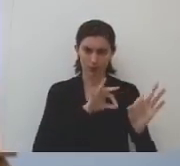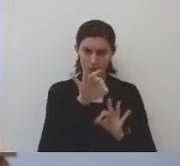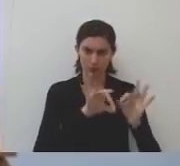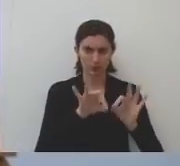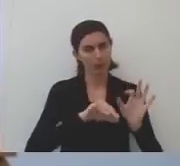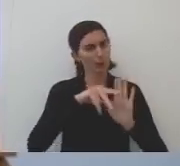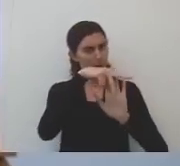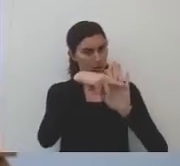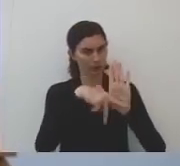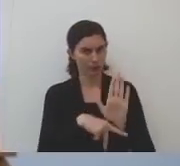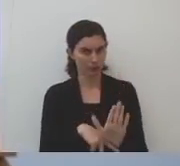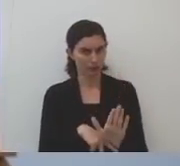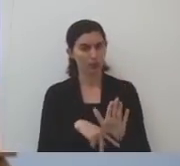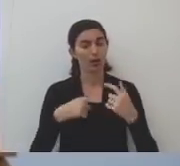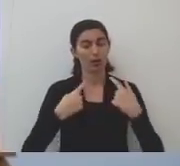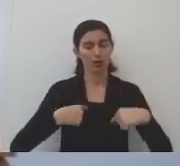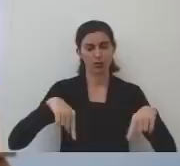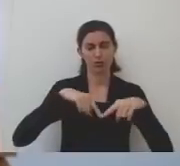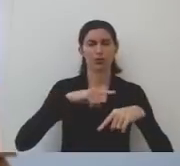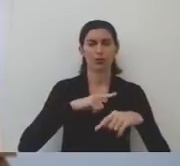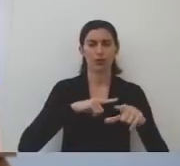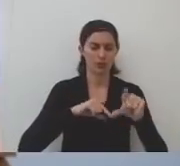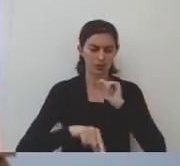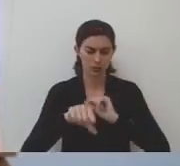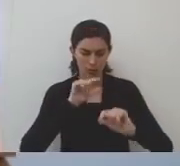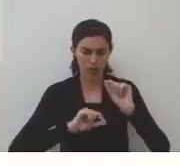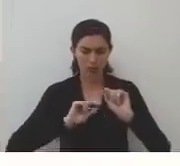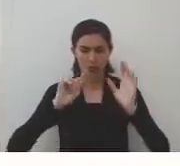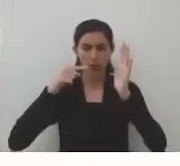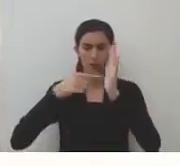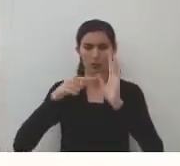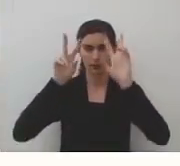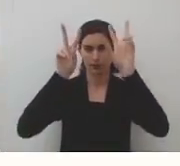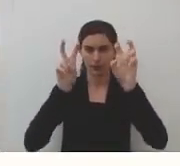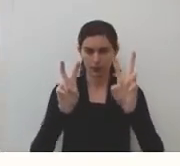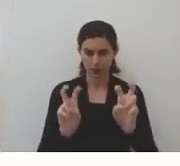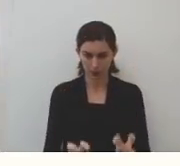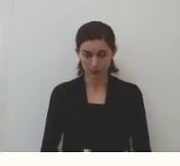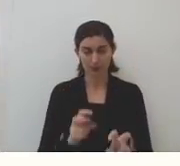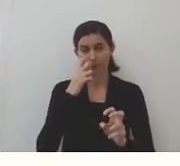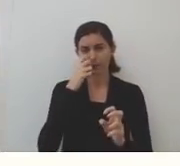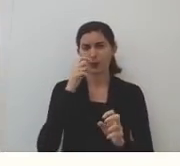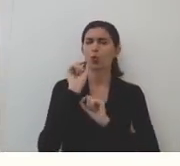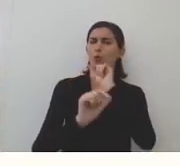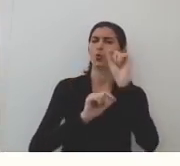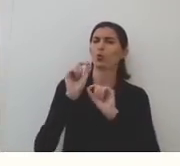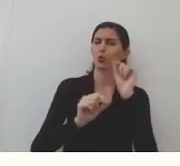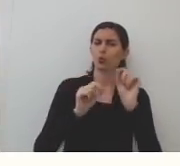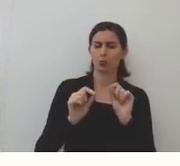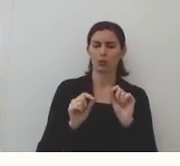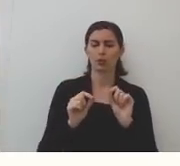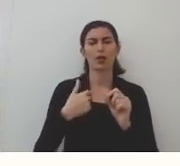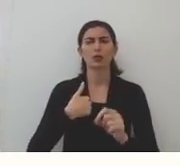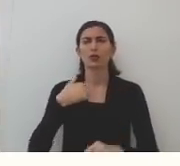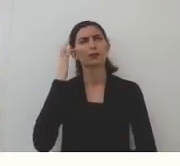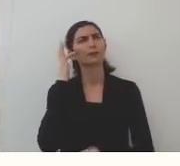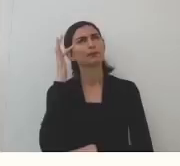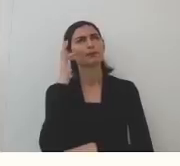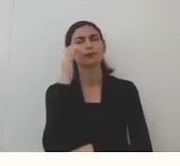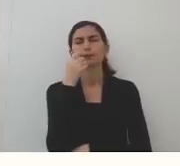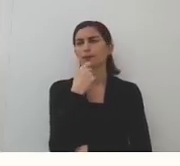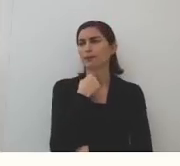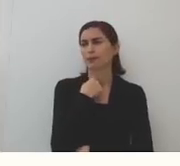ou planejamento, a gente tem a seleção objetiva dos conteúdos. Mas afinal, o que é isso, né? A gente fica